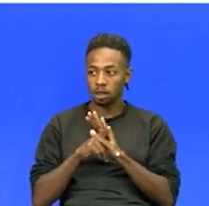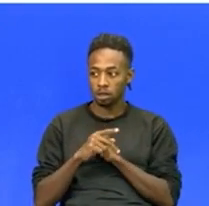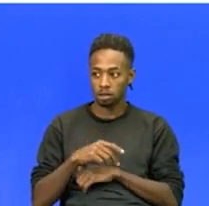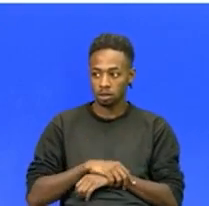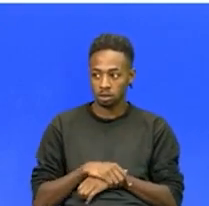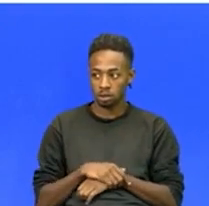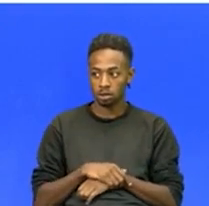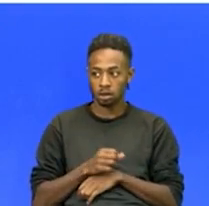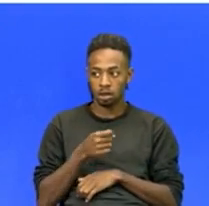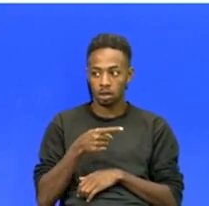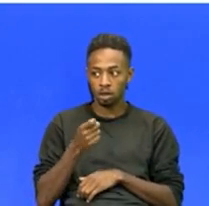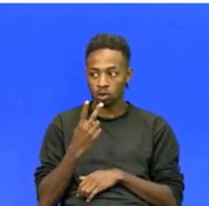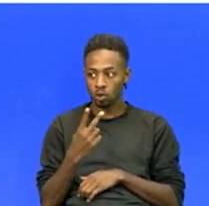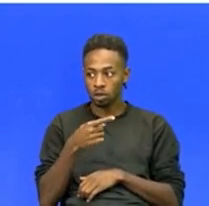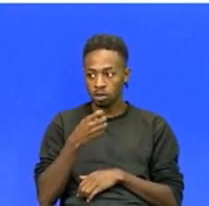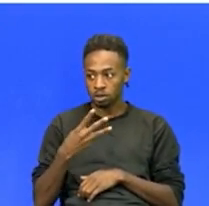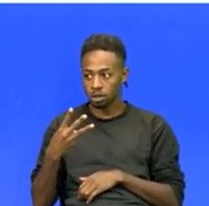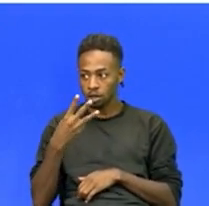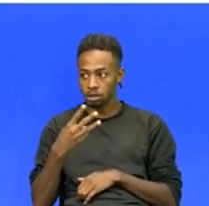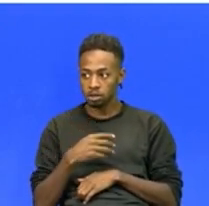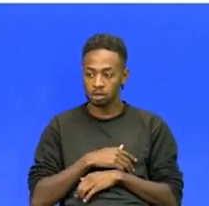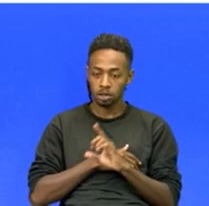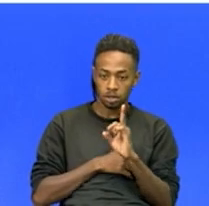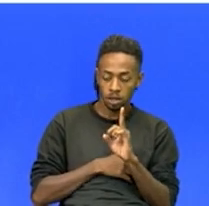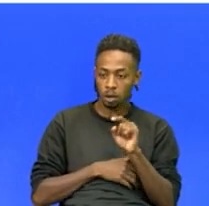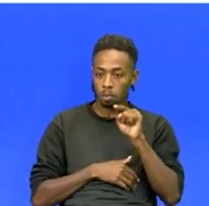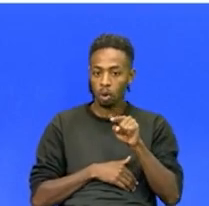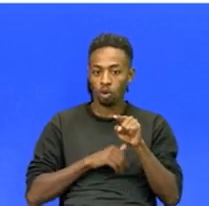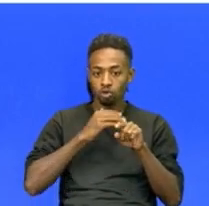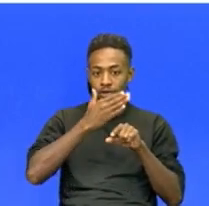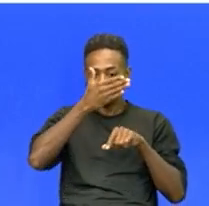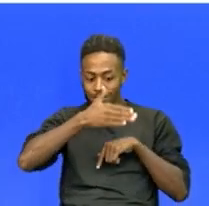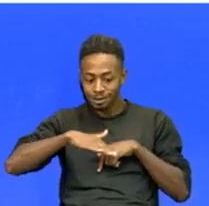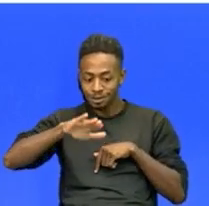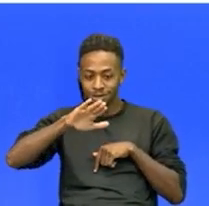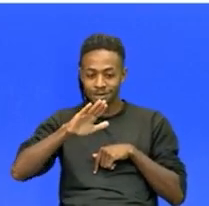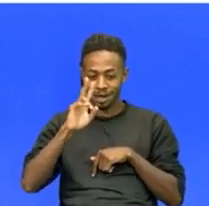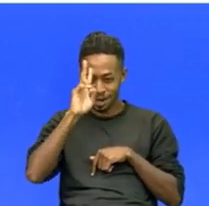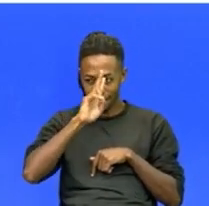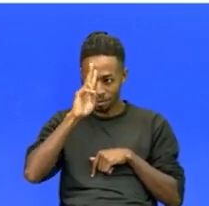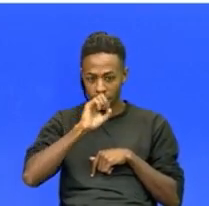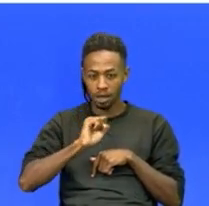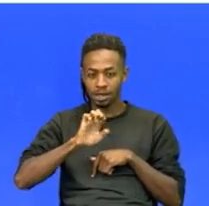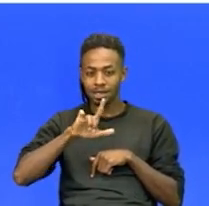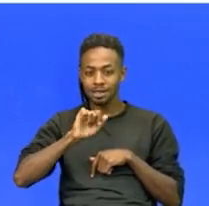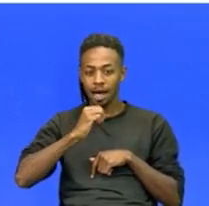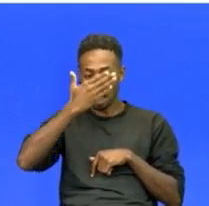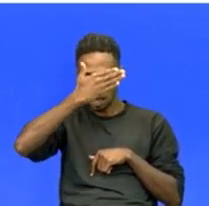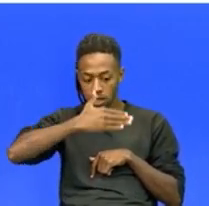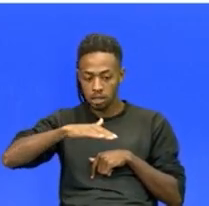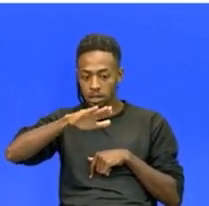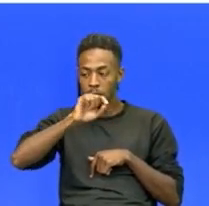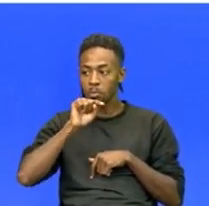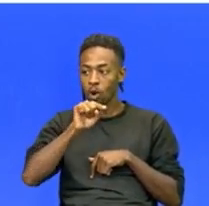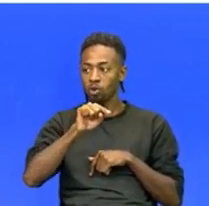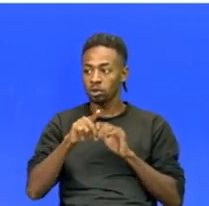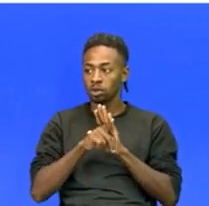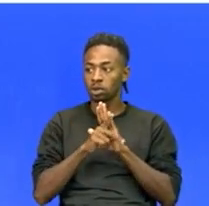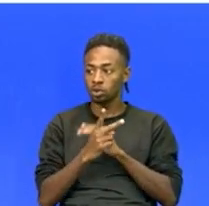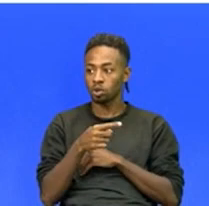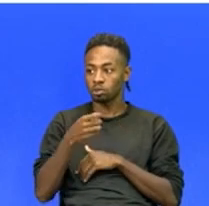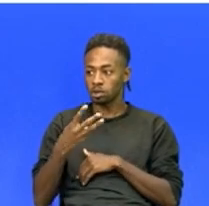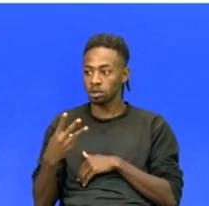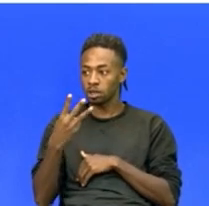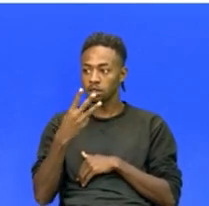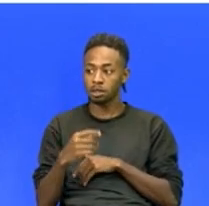menos 2 e 3. Item D, ponto de Cela em 2 e 3, e menos 3, perdão. Item E, mínimo em menos